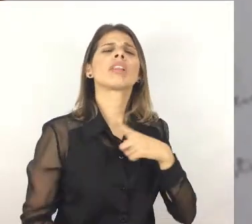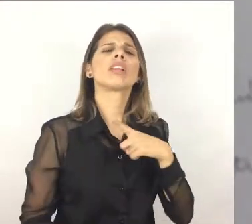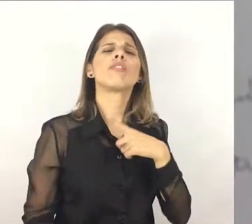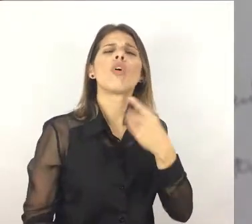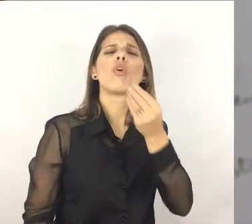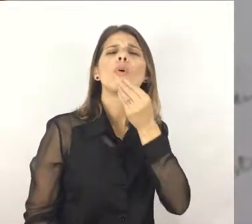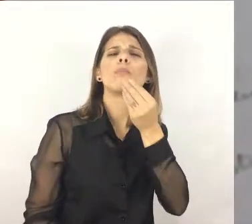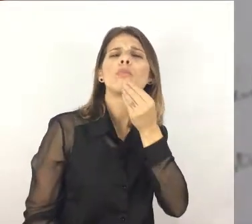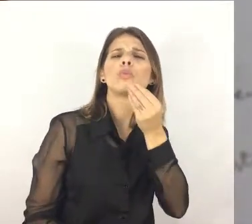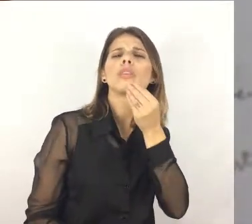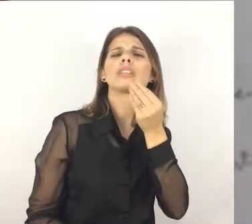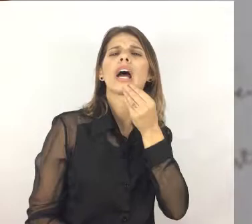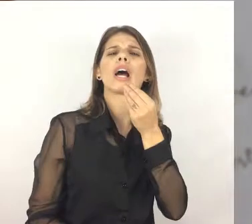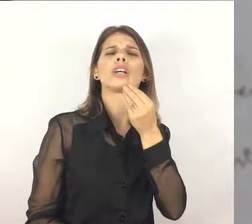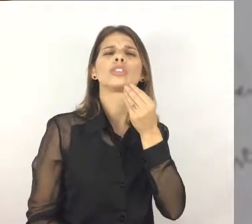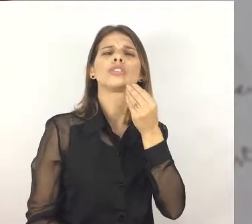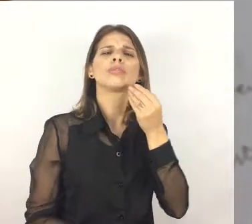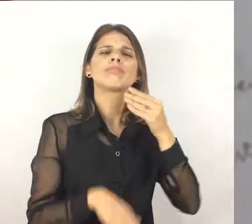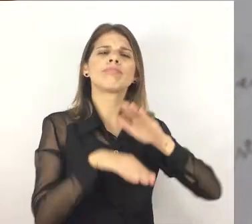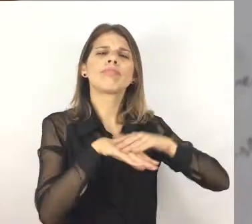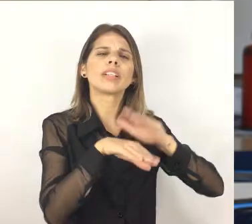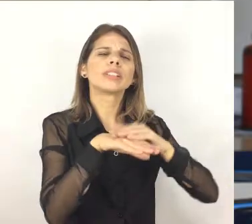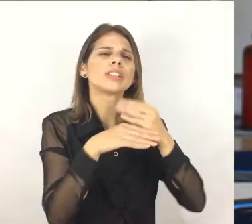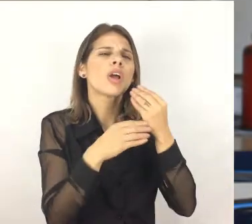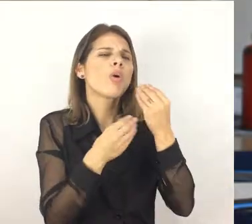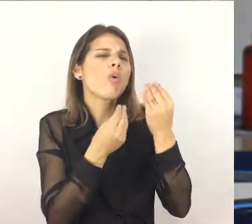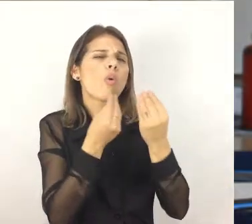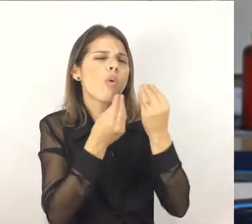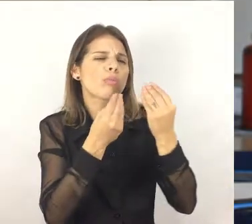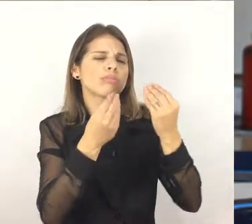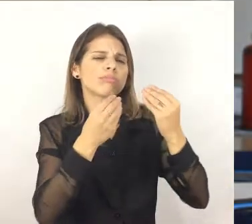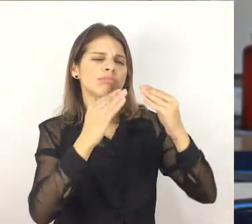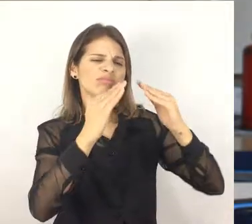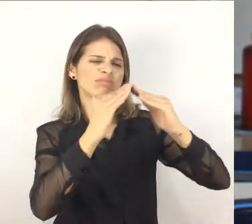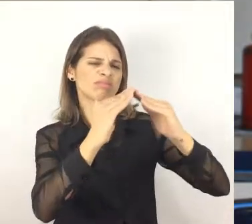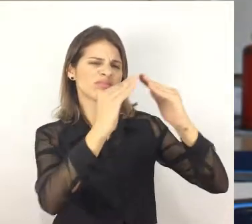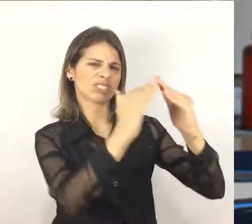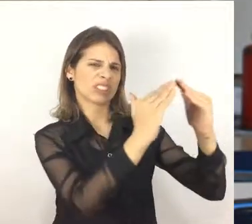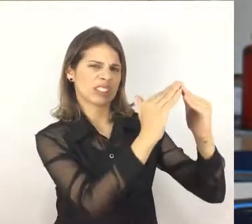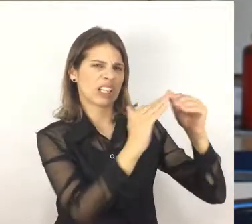pensar o comportamento desse material